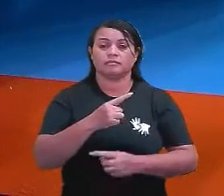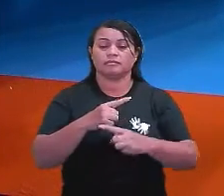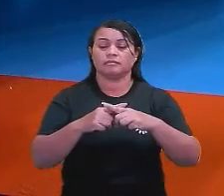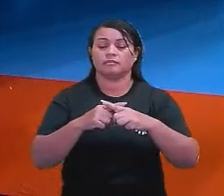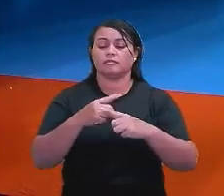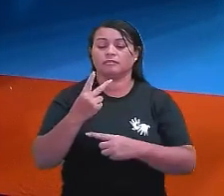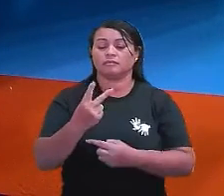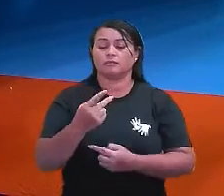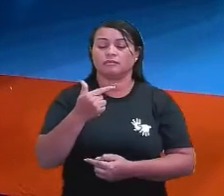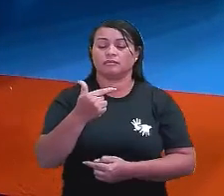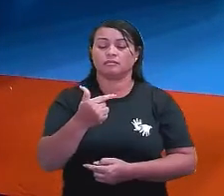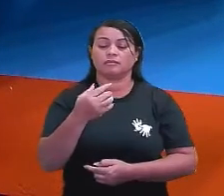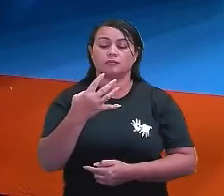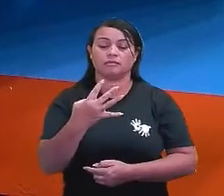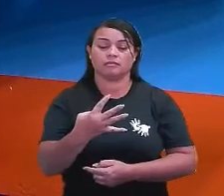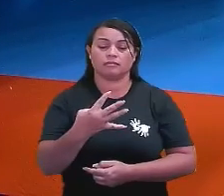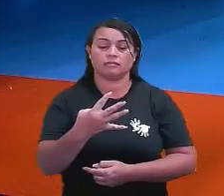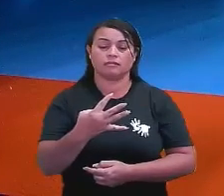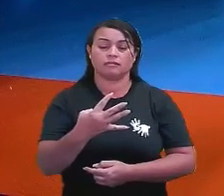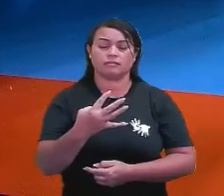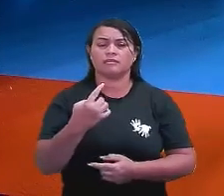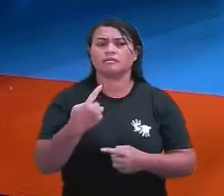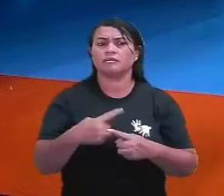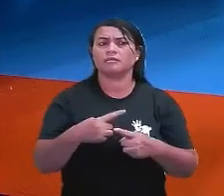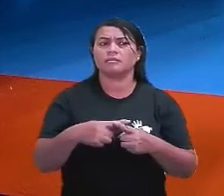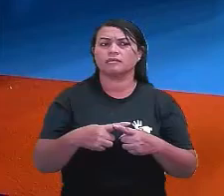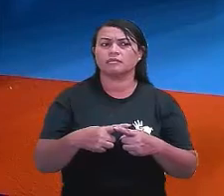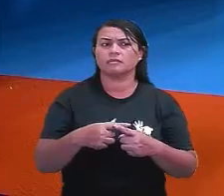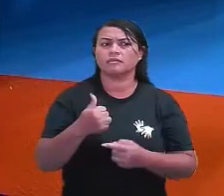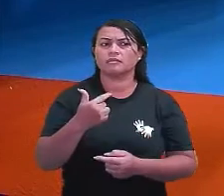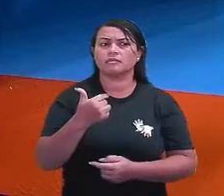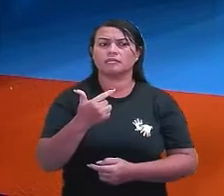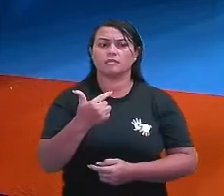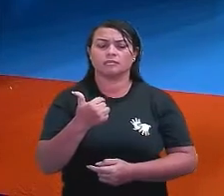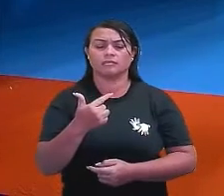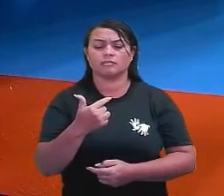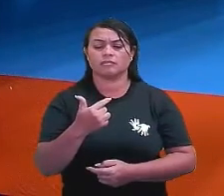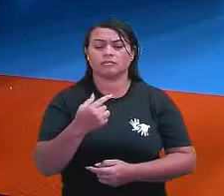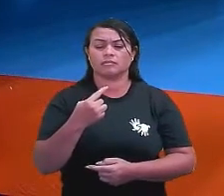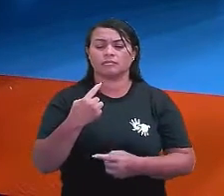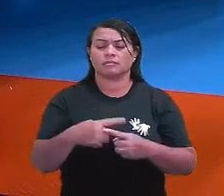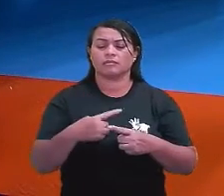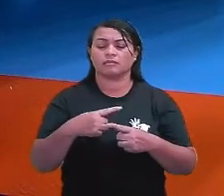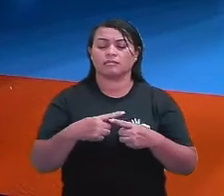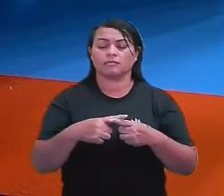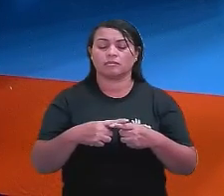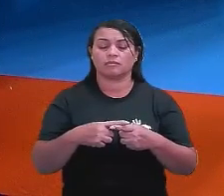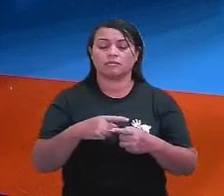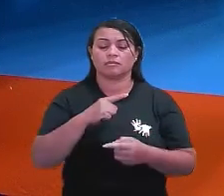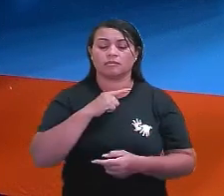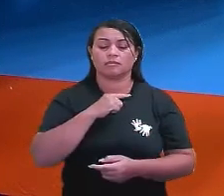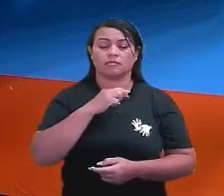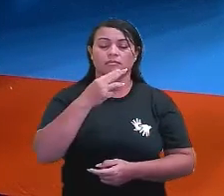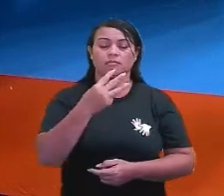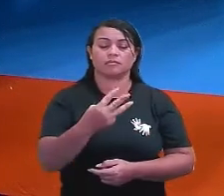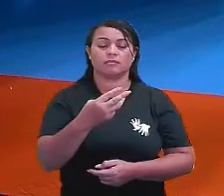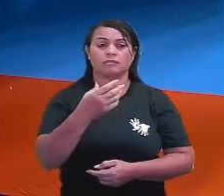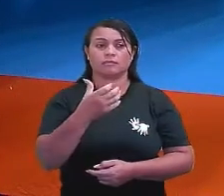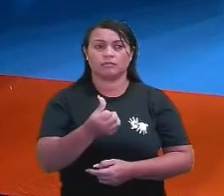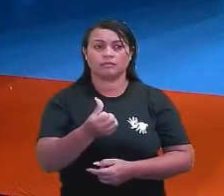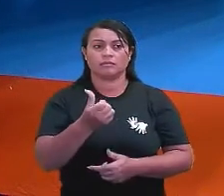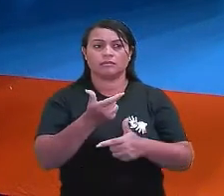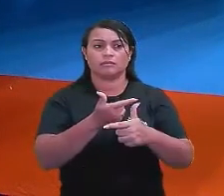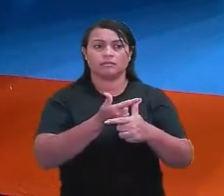2, 24. Por que 12, professora? Porque eu peguei o 36, dividi